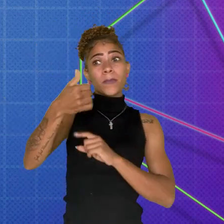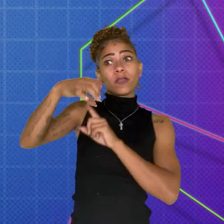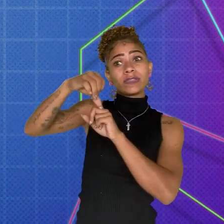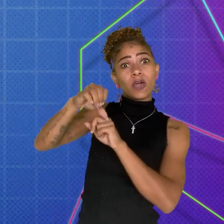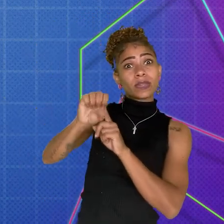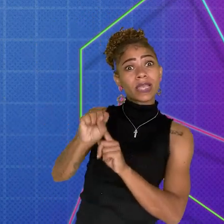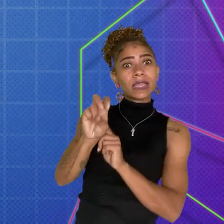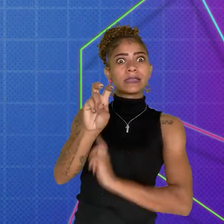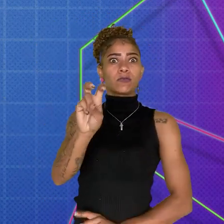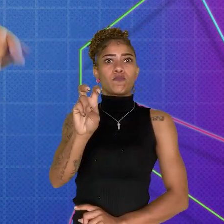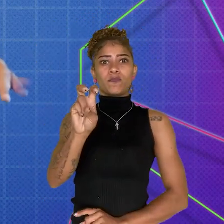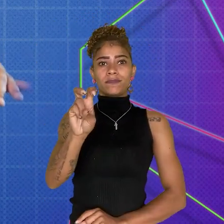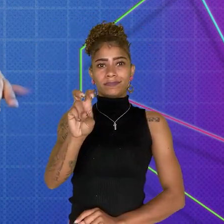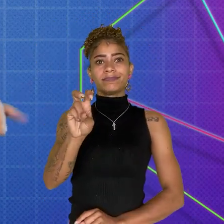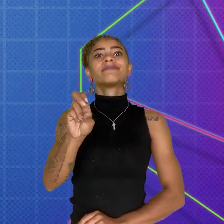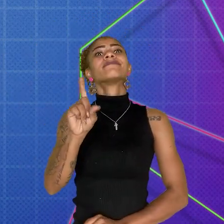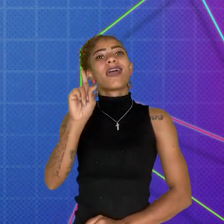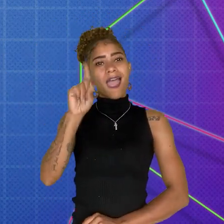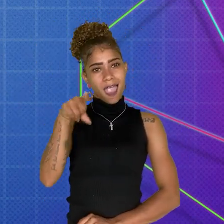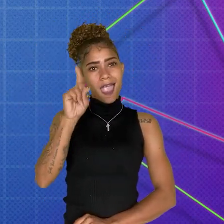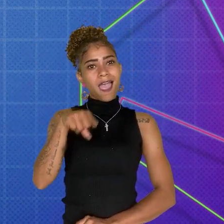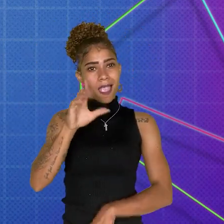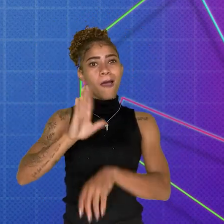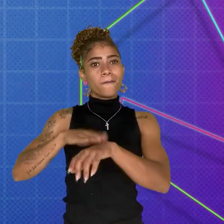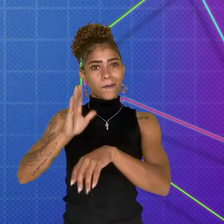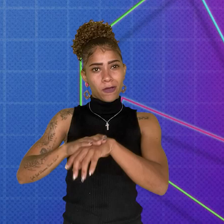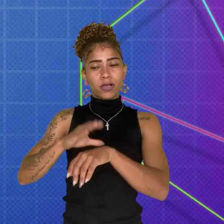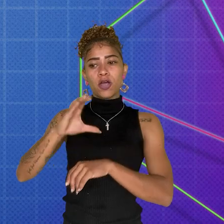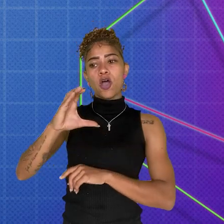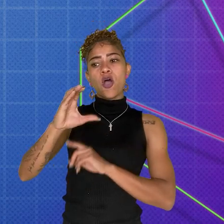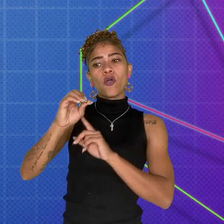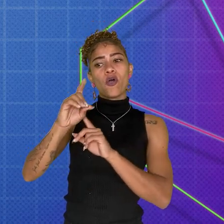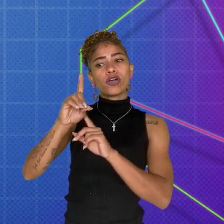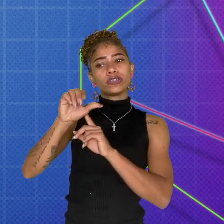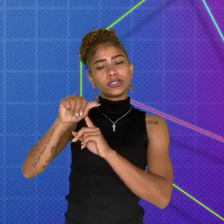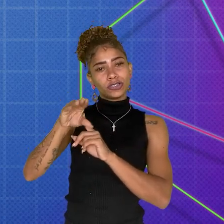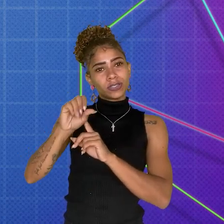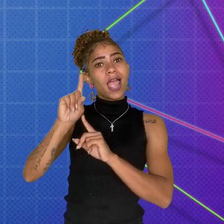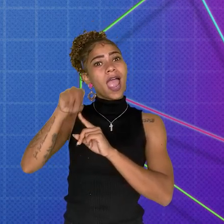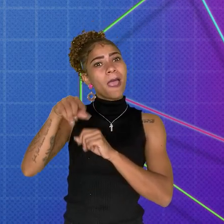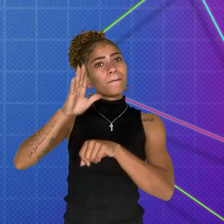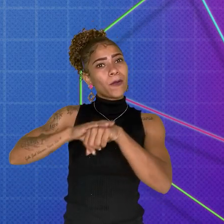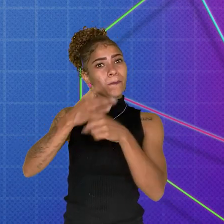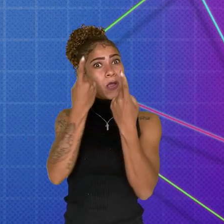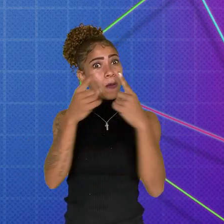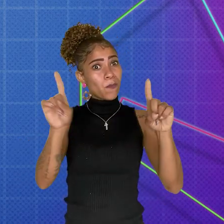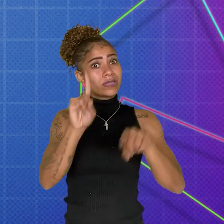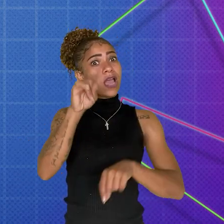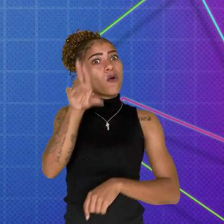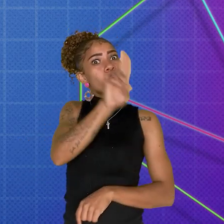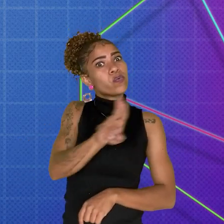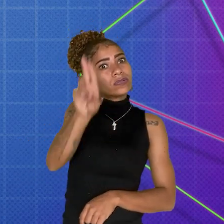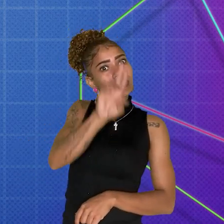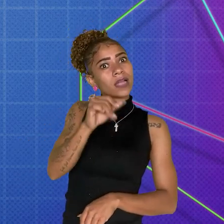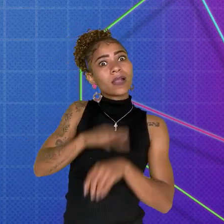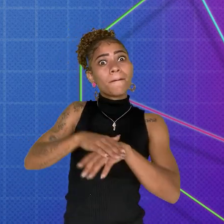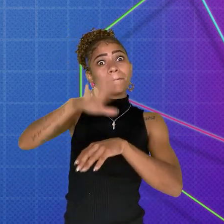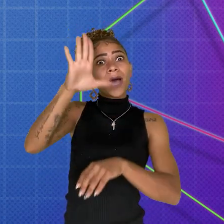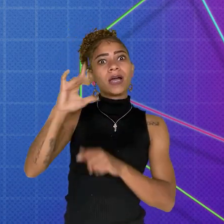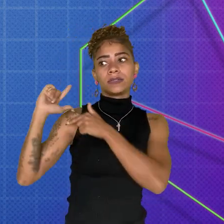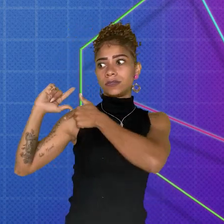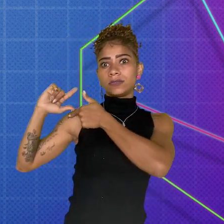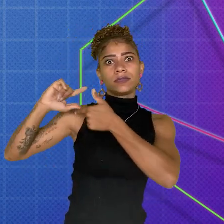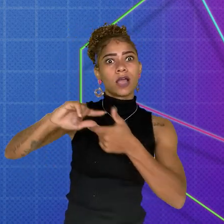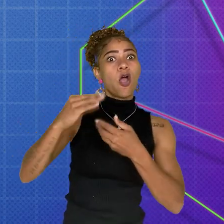de 1985, composta por Koji Kondo. A trilha sonora de Super Mario Bros. É um dos exemplos